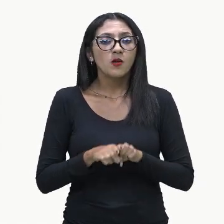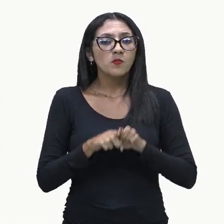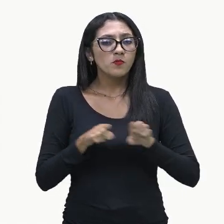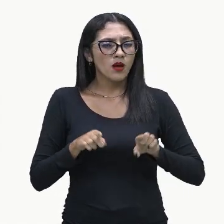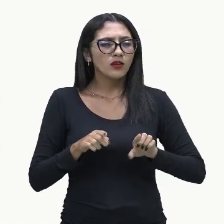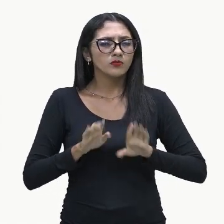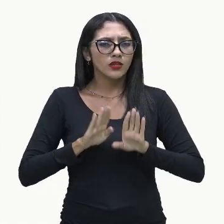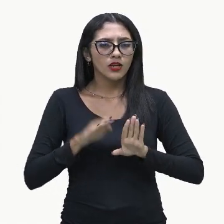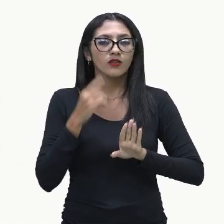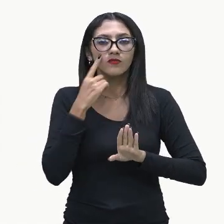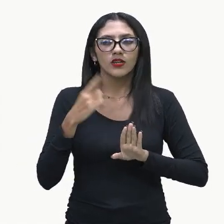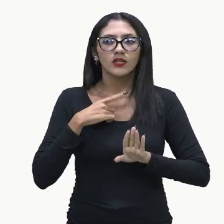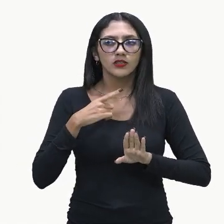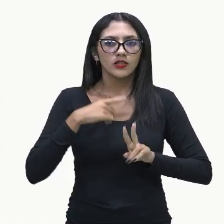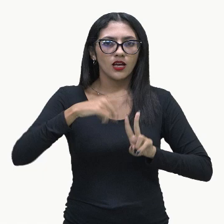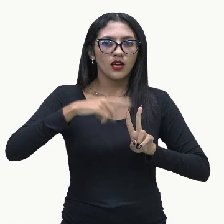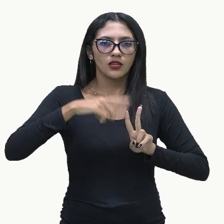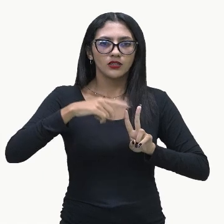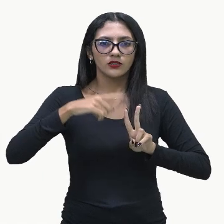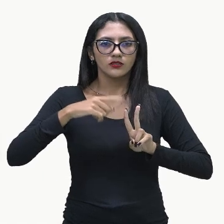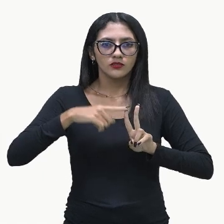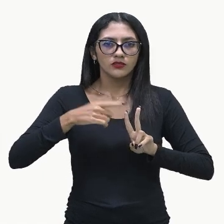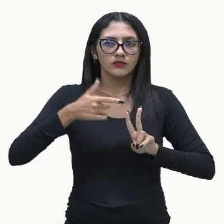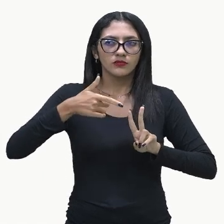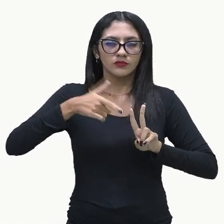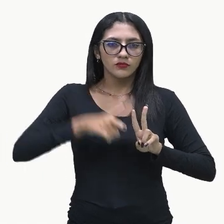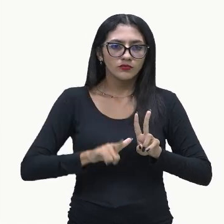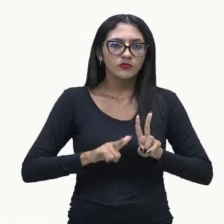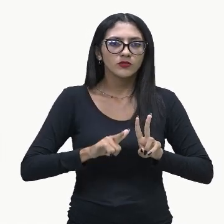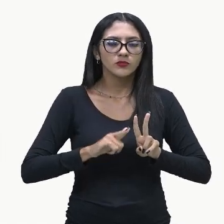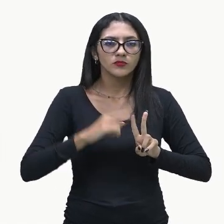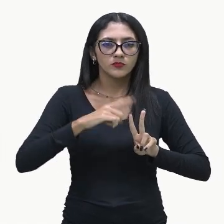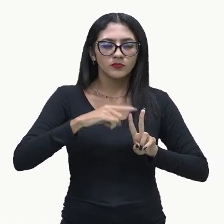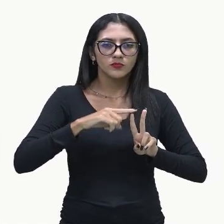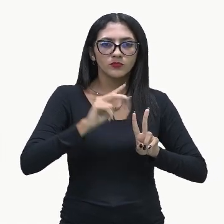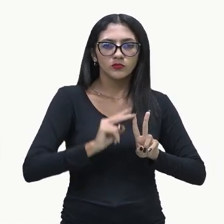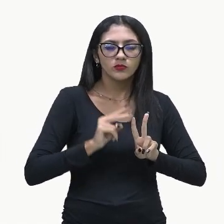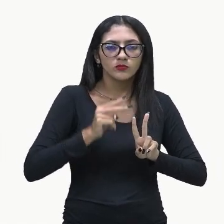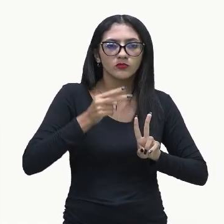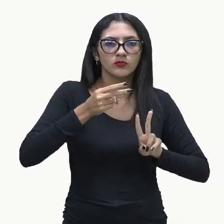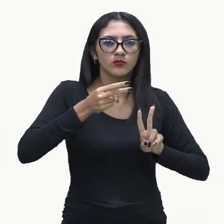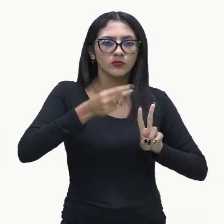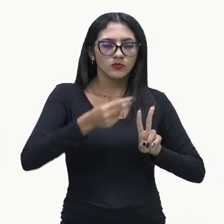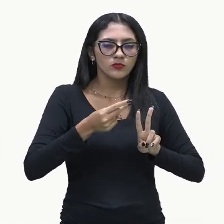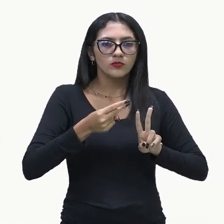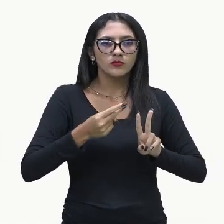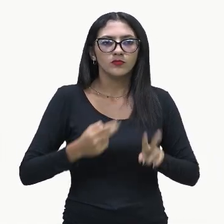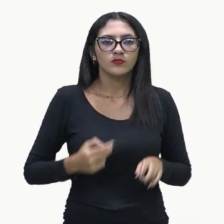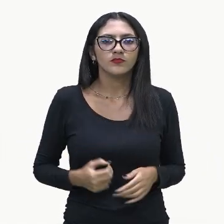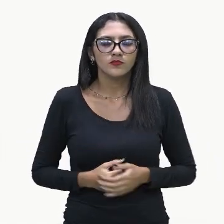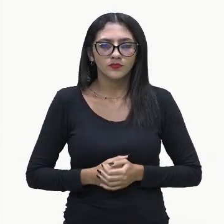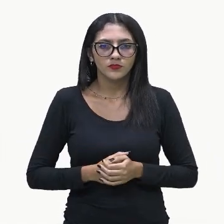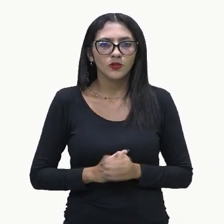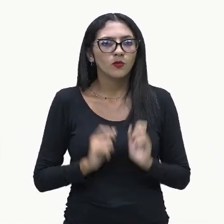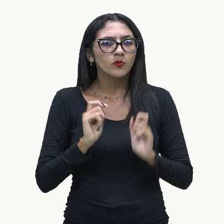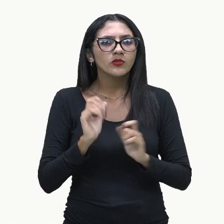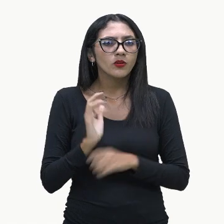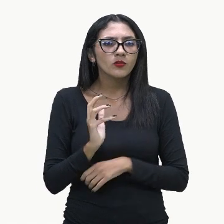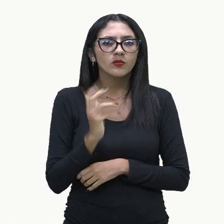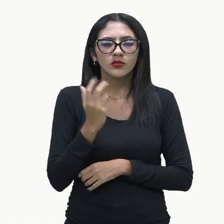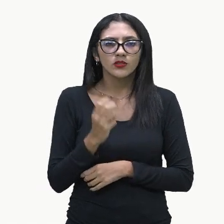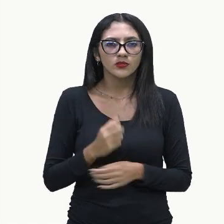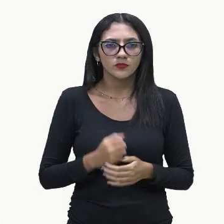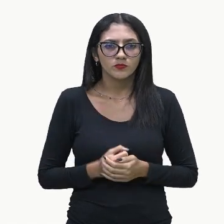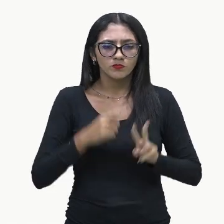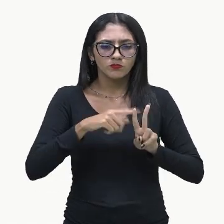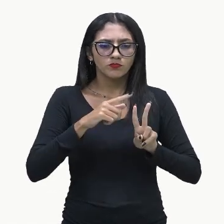tenho um número elevado ao quadrado, né, dentro da minha raiz quadrada, o que acontece? Aqui, ó, quando não aparece